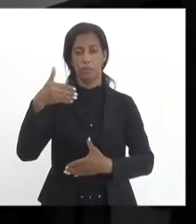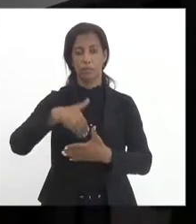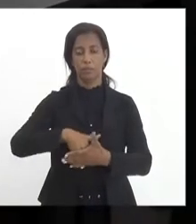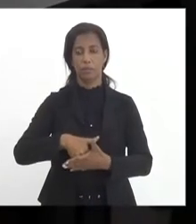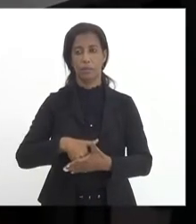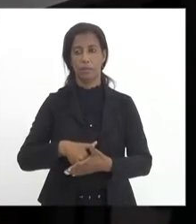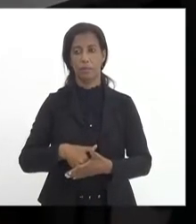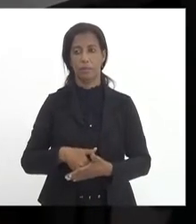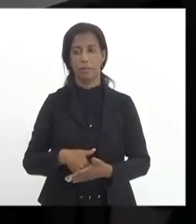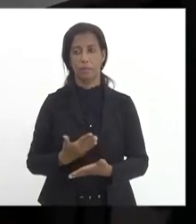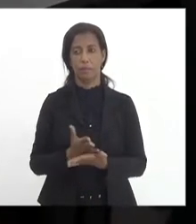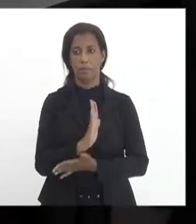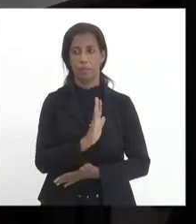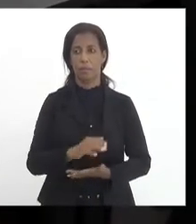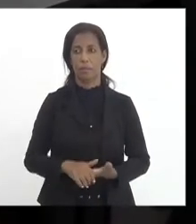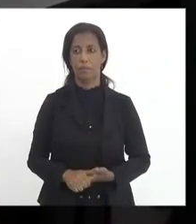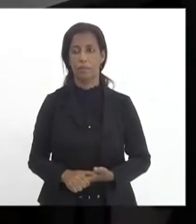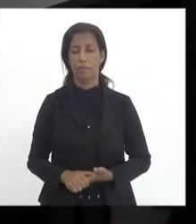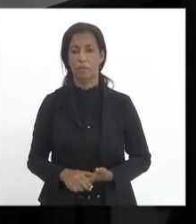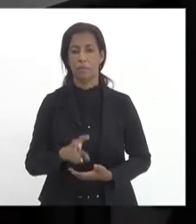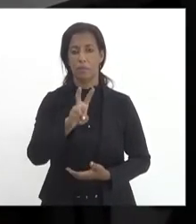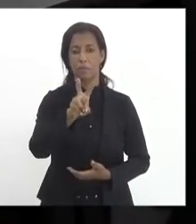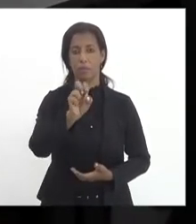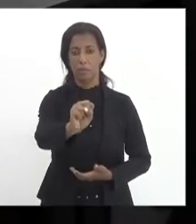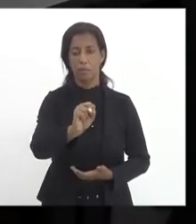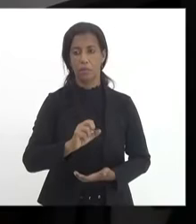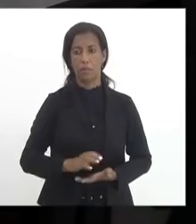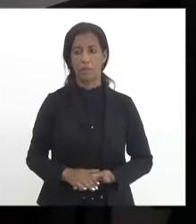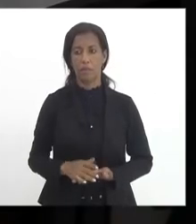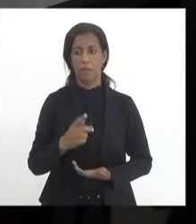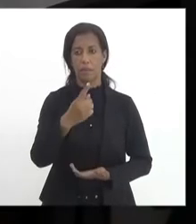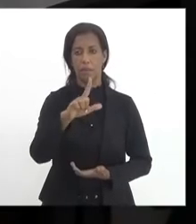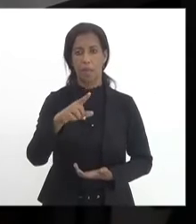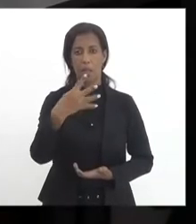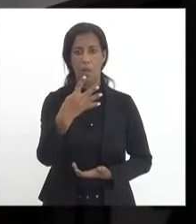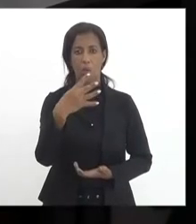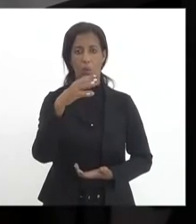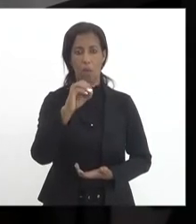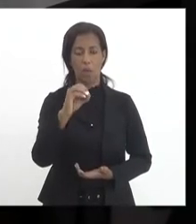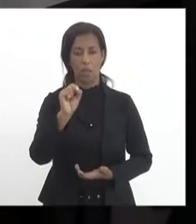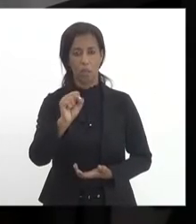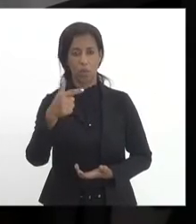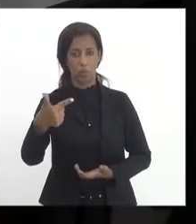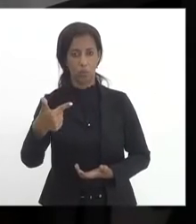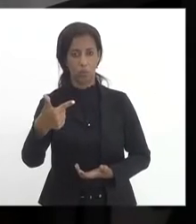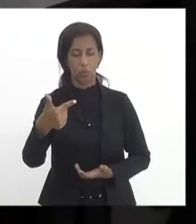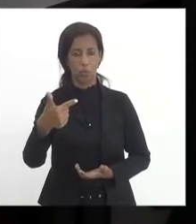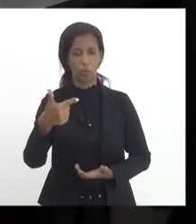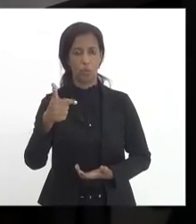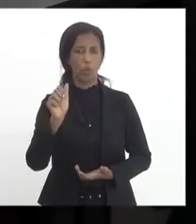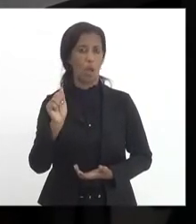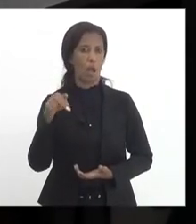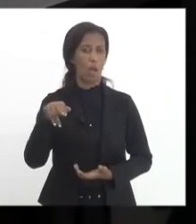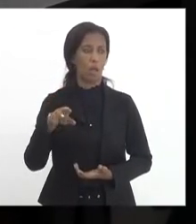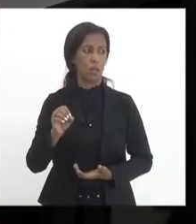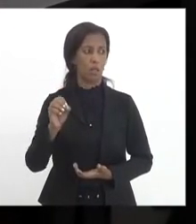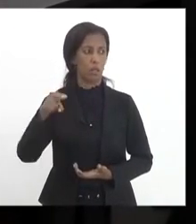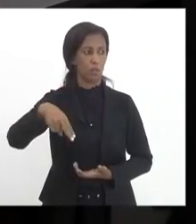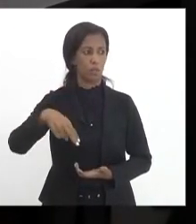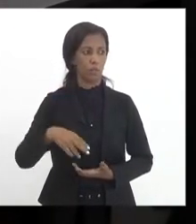em votação, aprovado. 58. Projeto de lei 4082/2021, deputado Anderson Moraes,